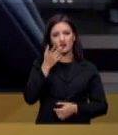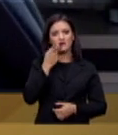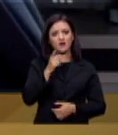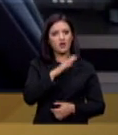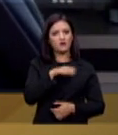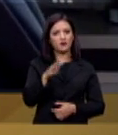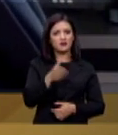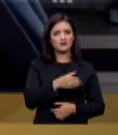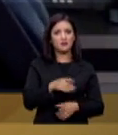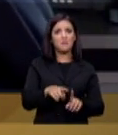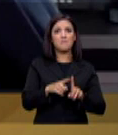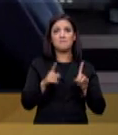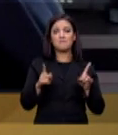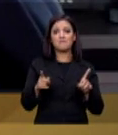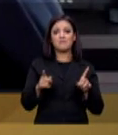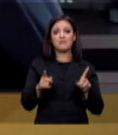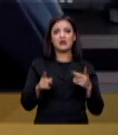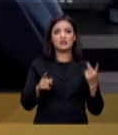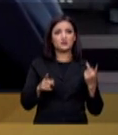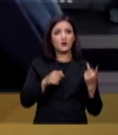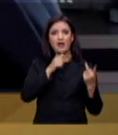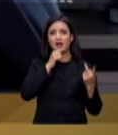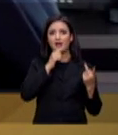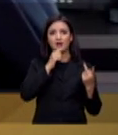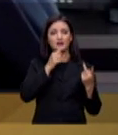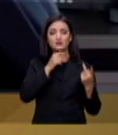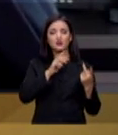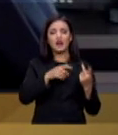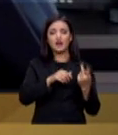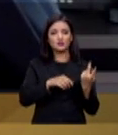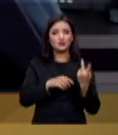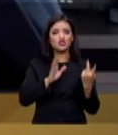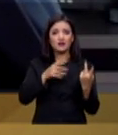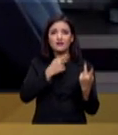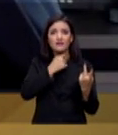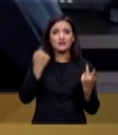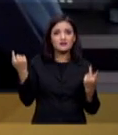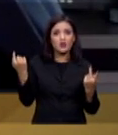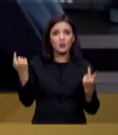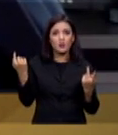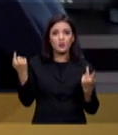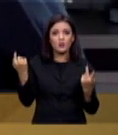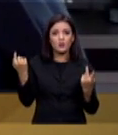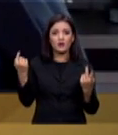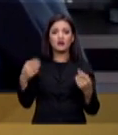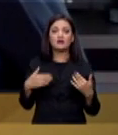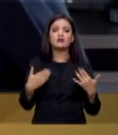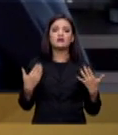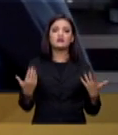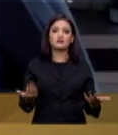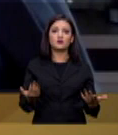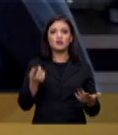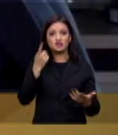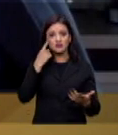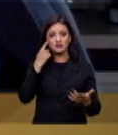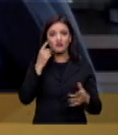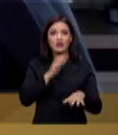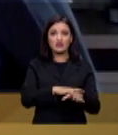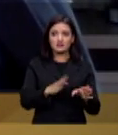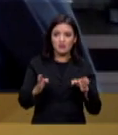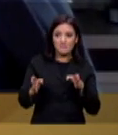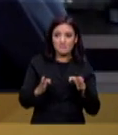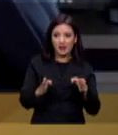elas ainda tivessem produzindo efeitos. Mas se nós computássemos esses prazos que eu